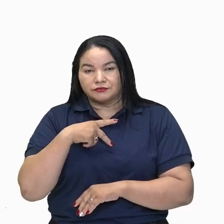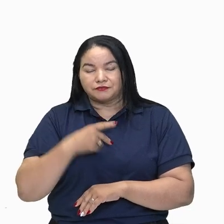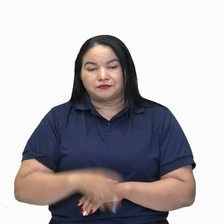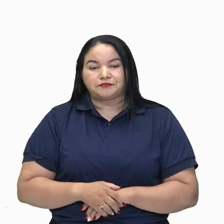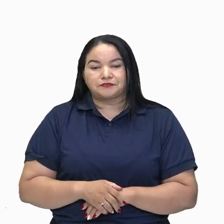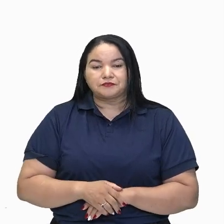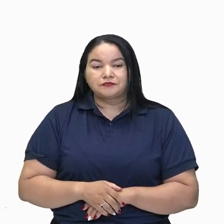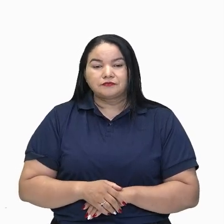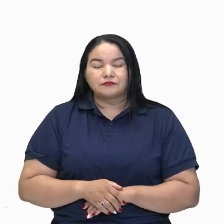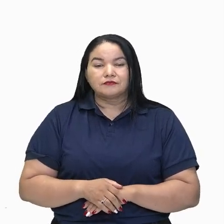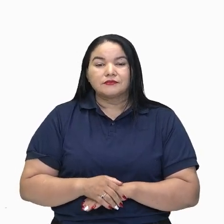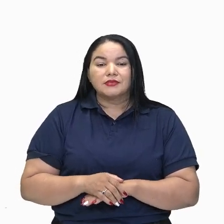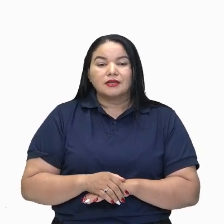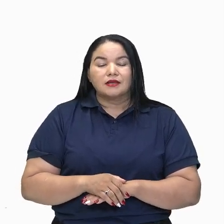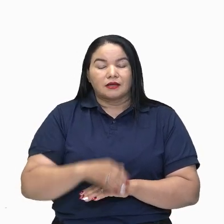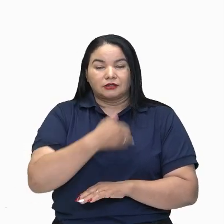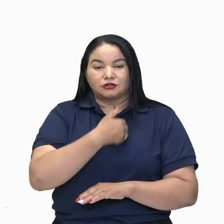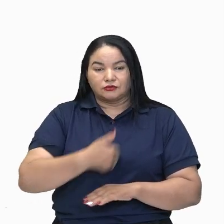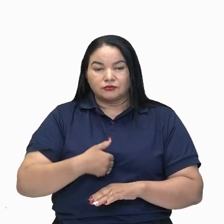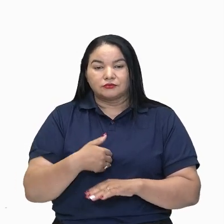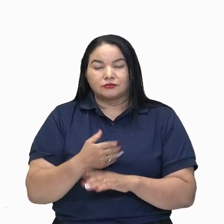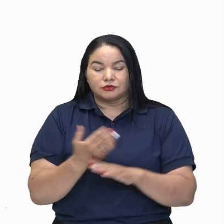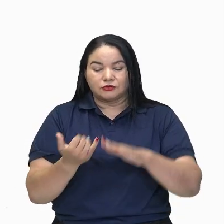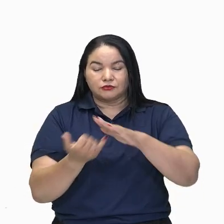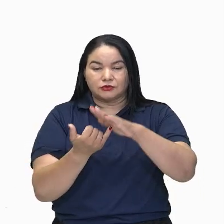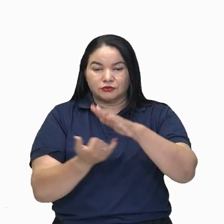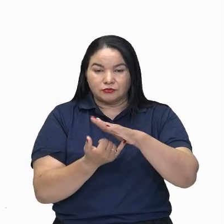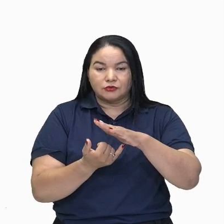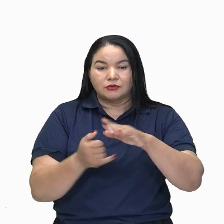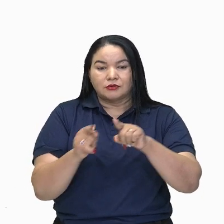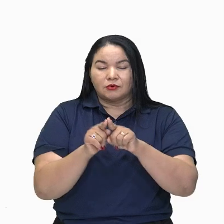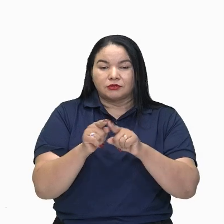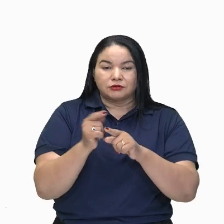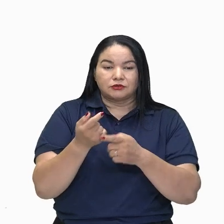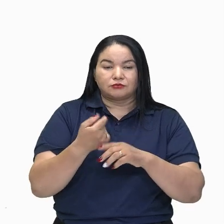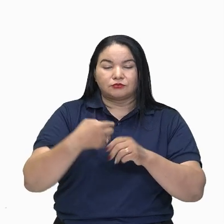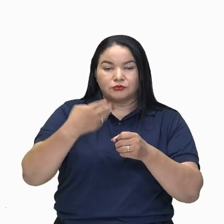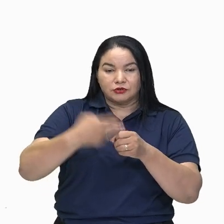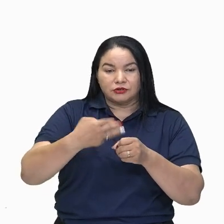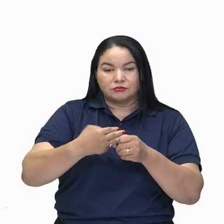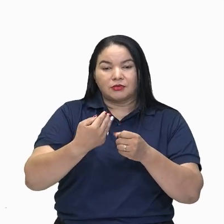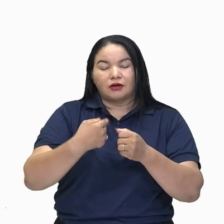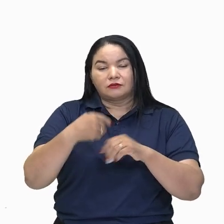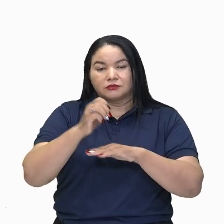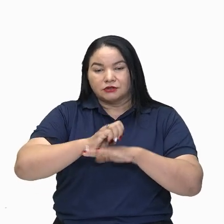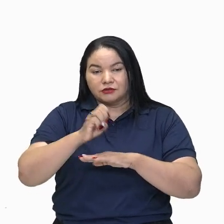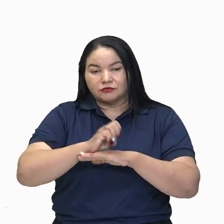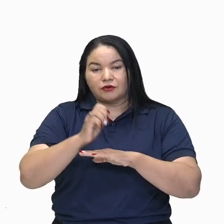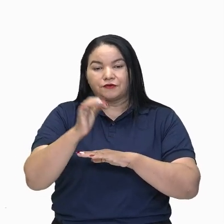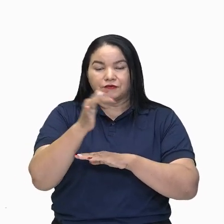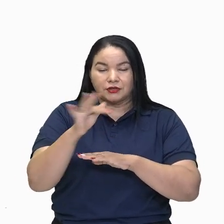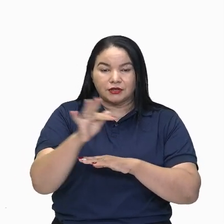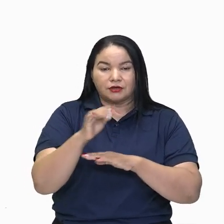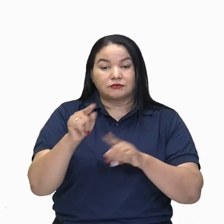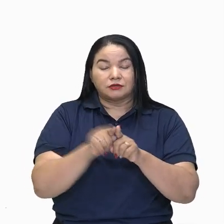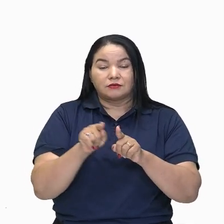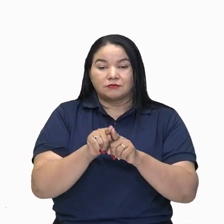As instituições públicas, municipais, estaduais, federais, as organizações